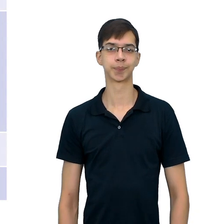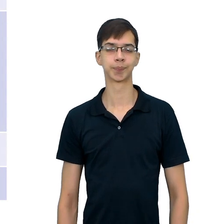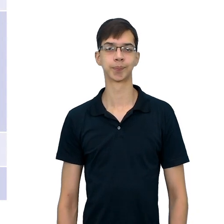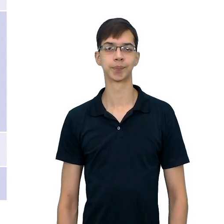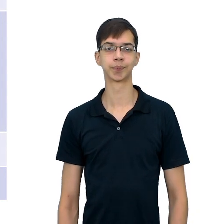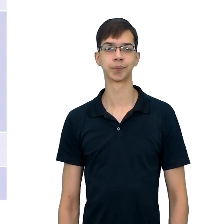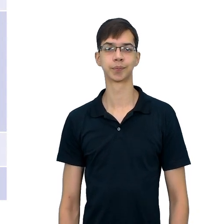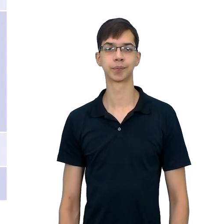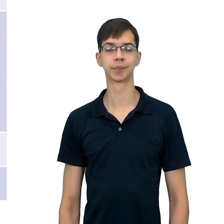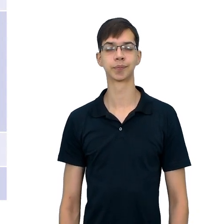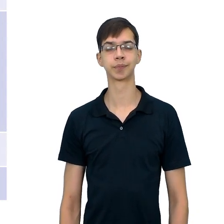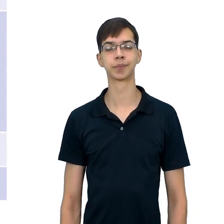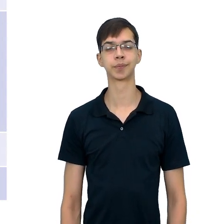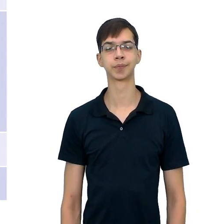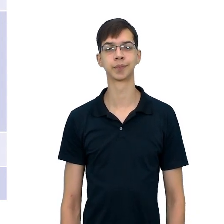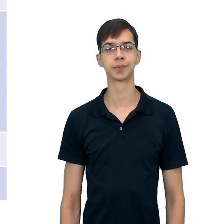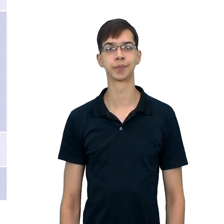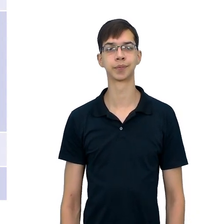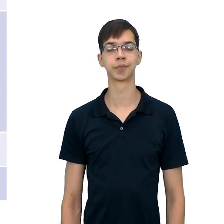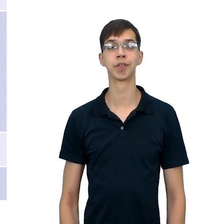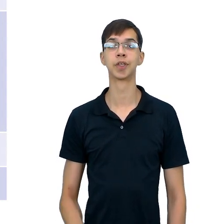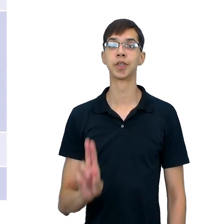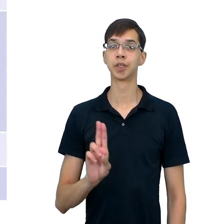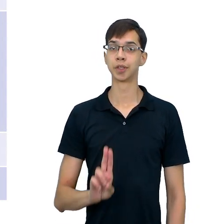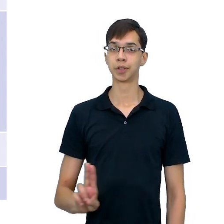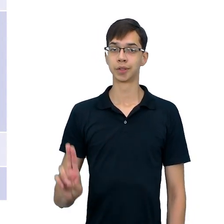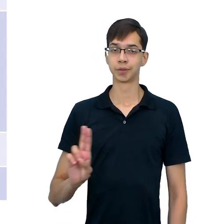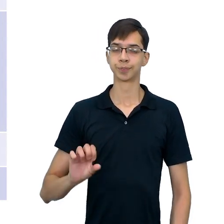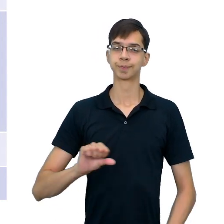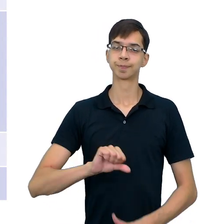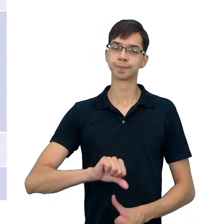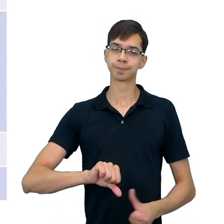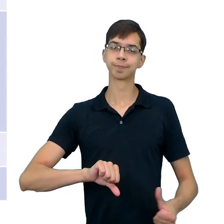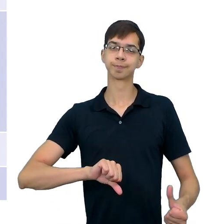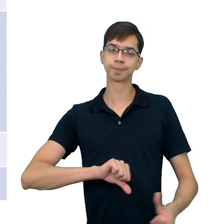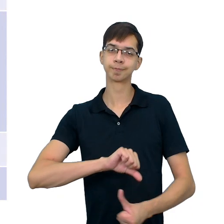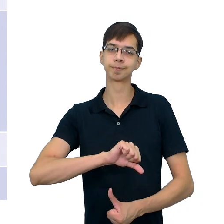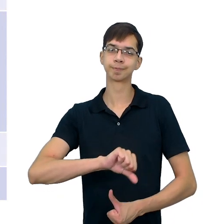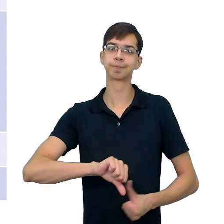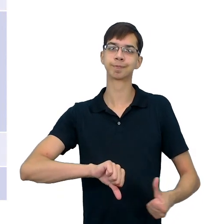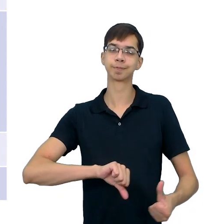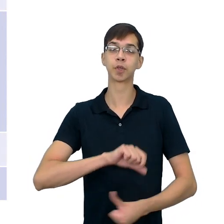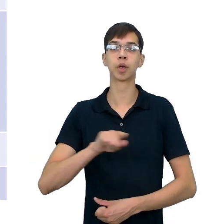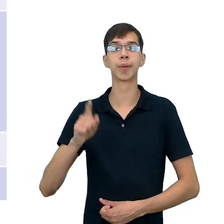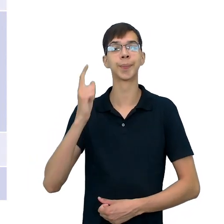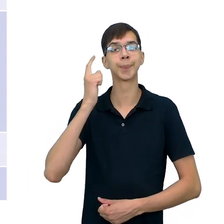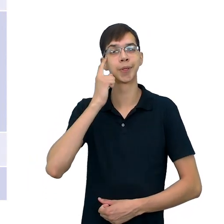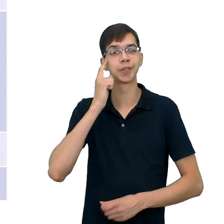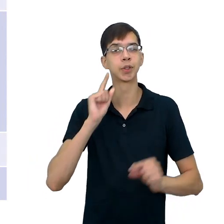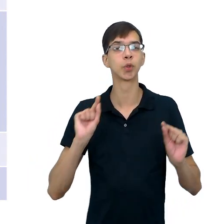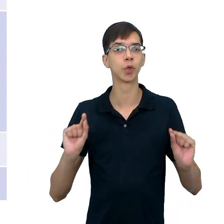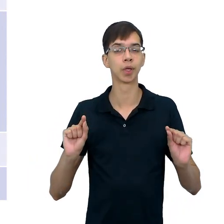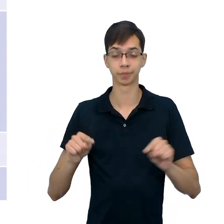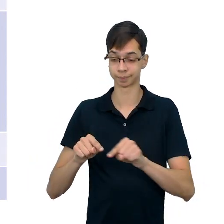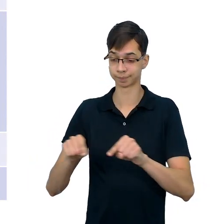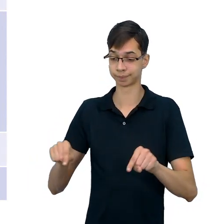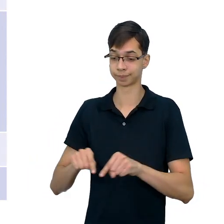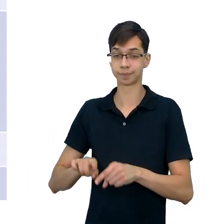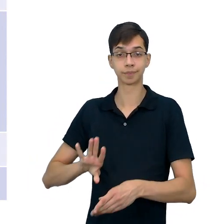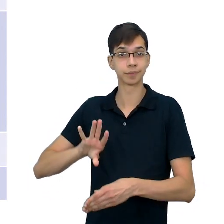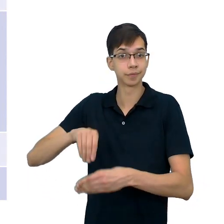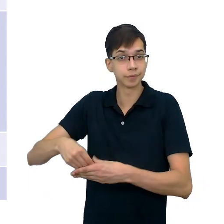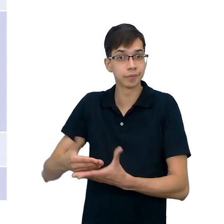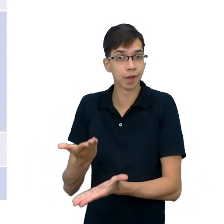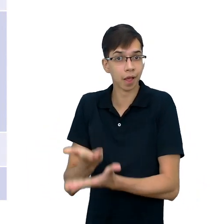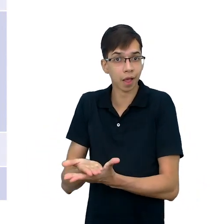Com essa rotação por estações. Então, nós vamos pensar aí, eu vou trabalhar as estações dentro da sala de aula, eu posso trabalhar